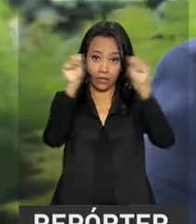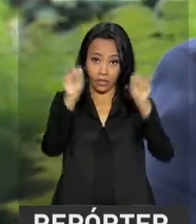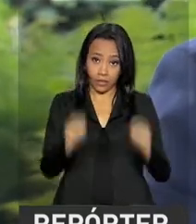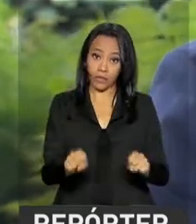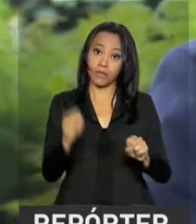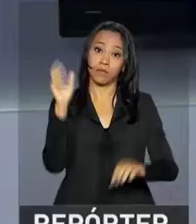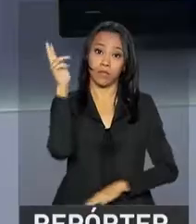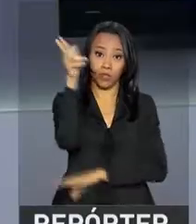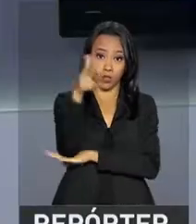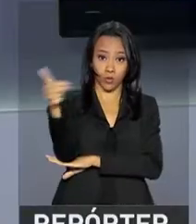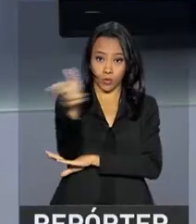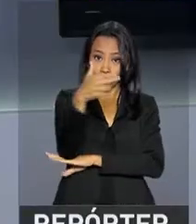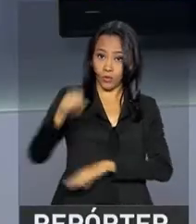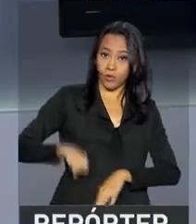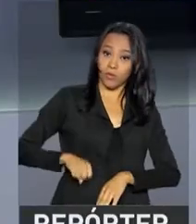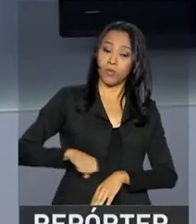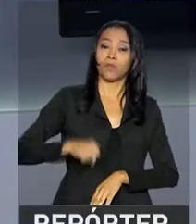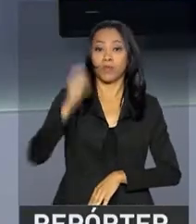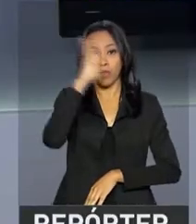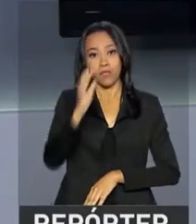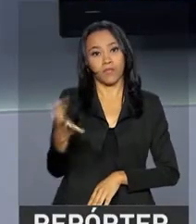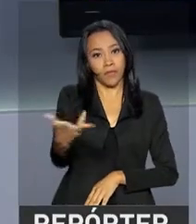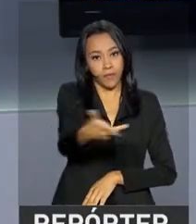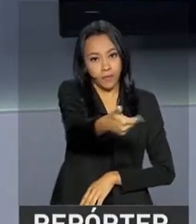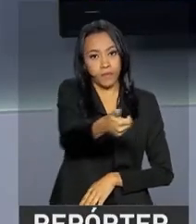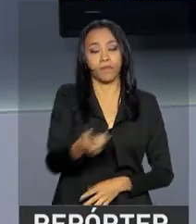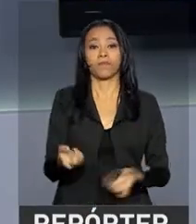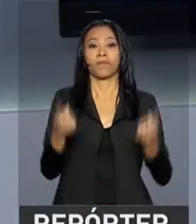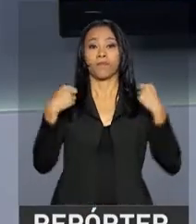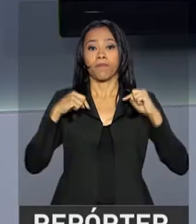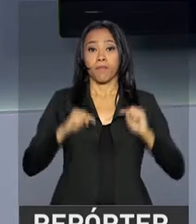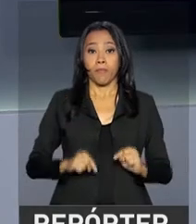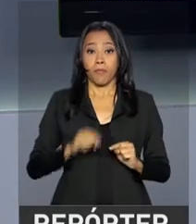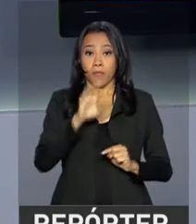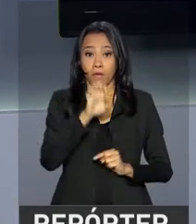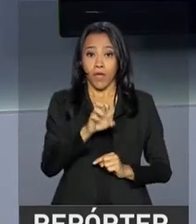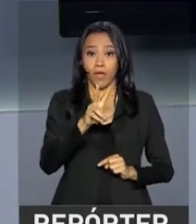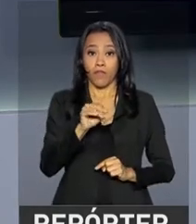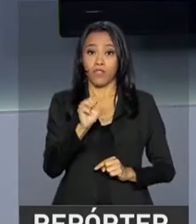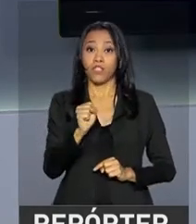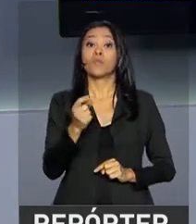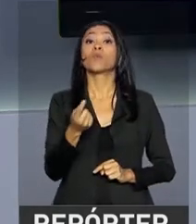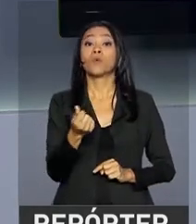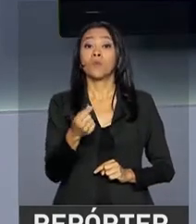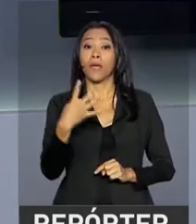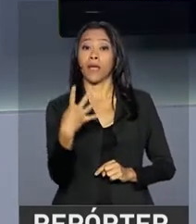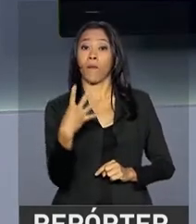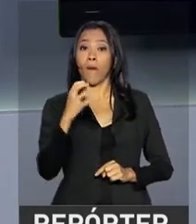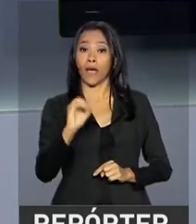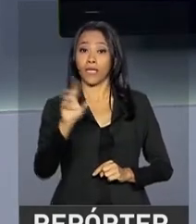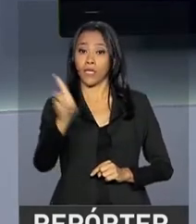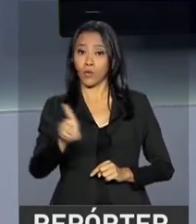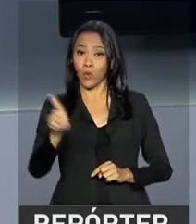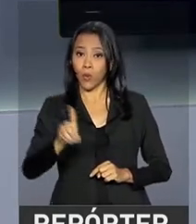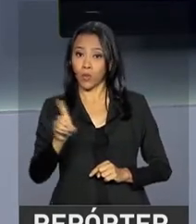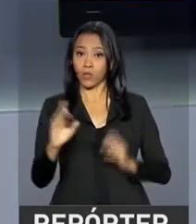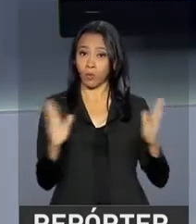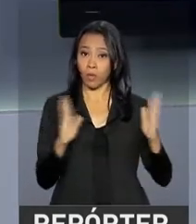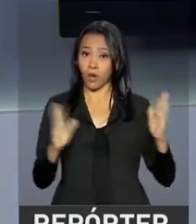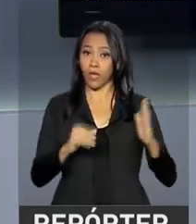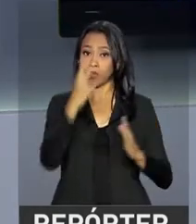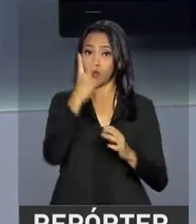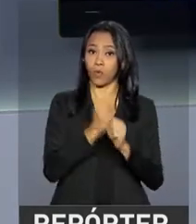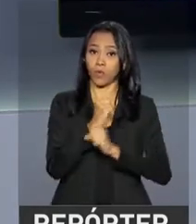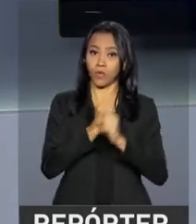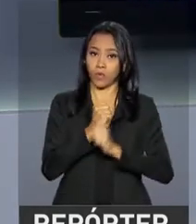mais eficiente o e visa brasileiro custa 40 dólares americanos têm validade máxima de dois anos e